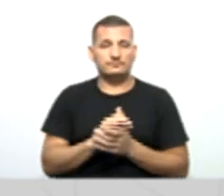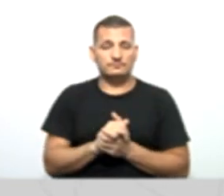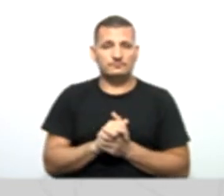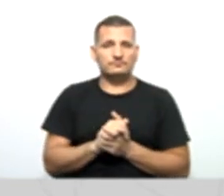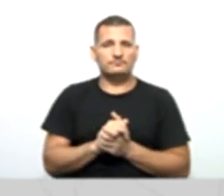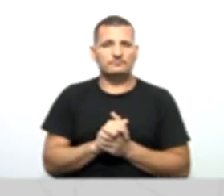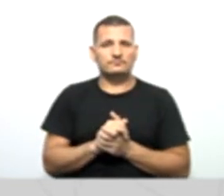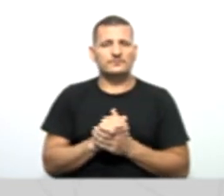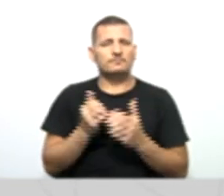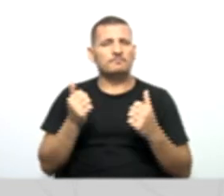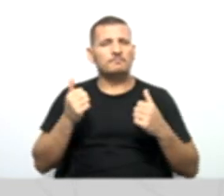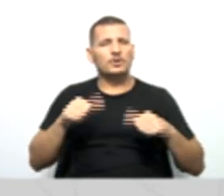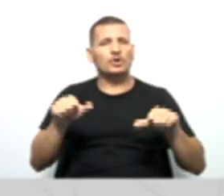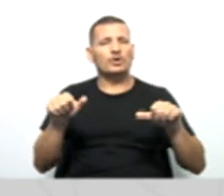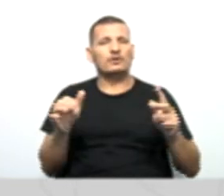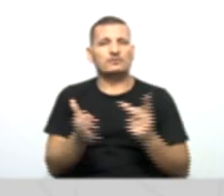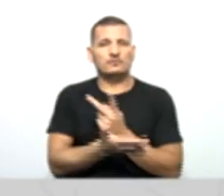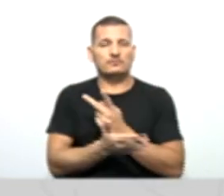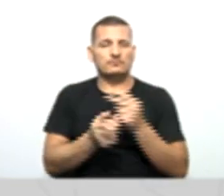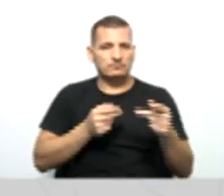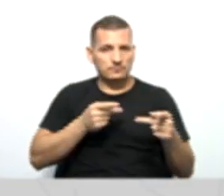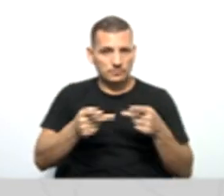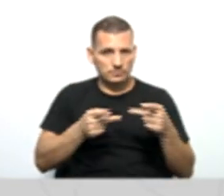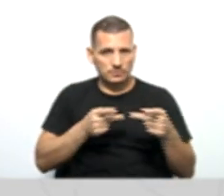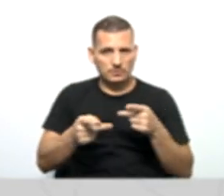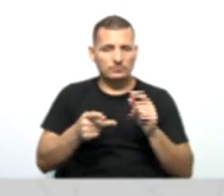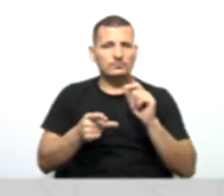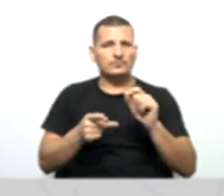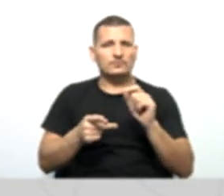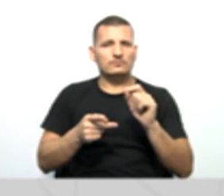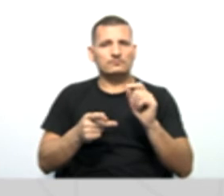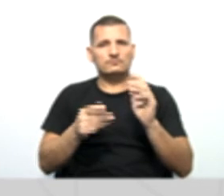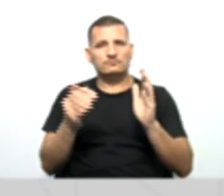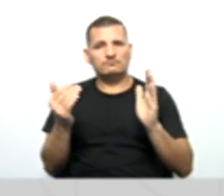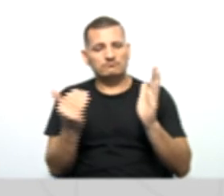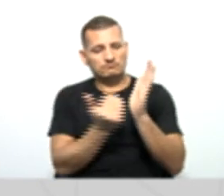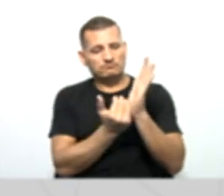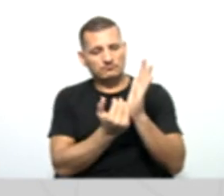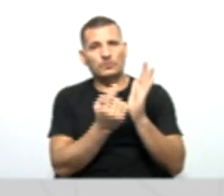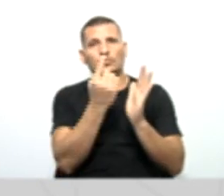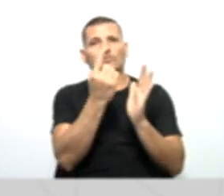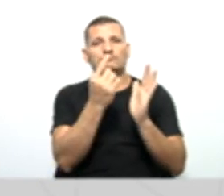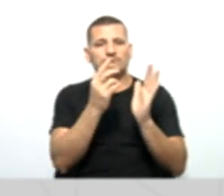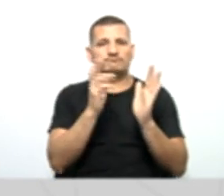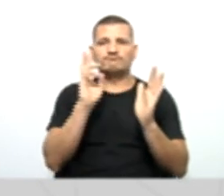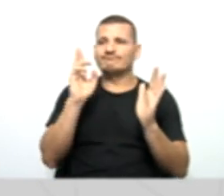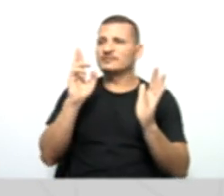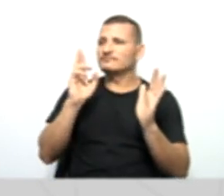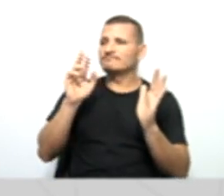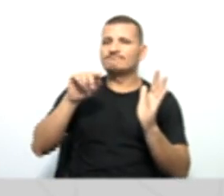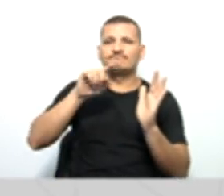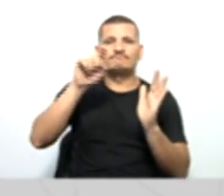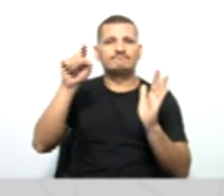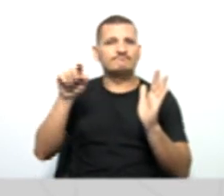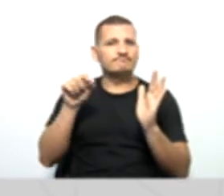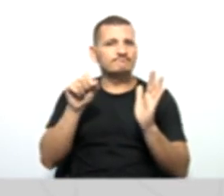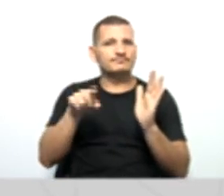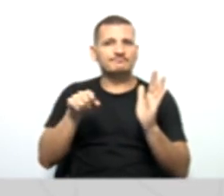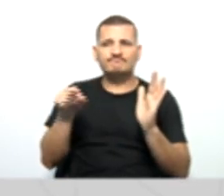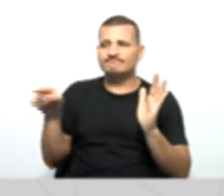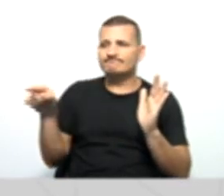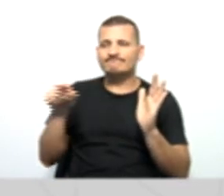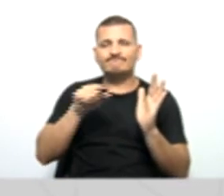gerenciamento de projetos é deixar uma atividade sem um responsável bem identificado, ou ainda, colocar